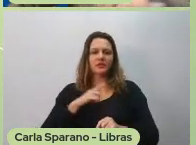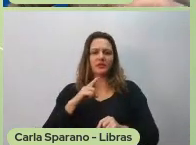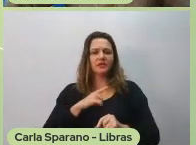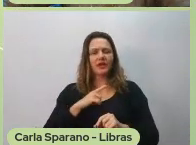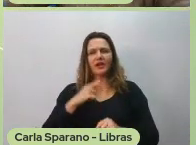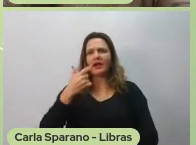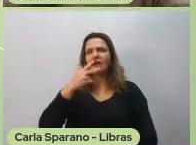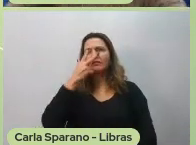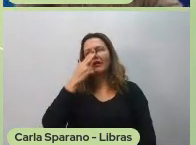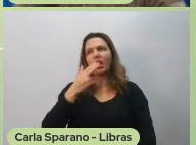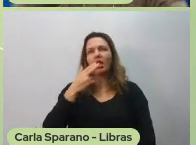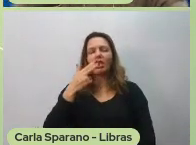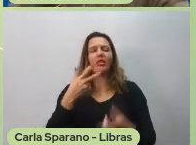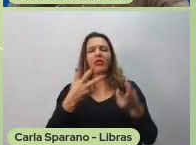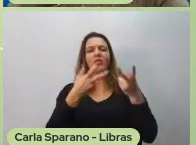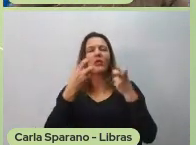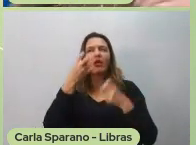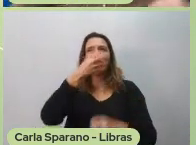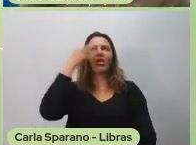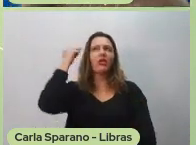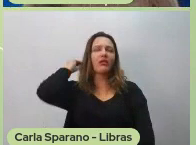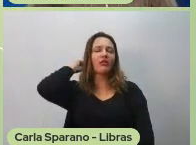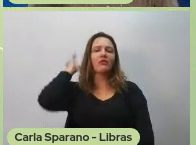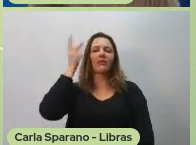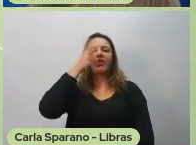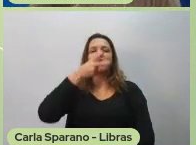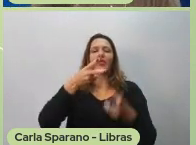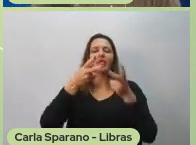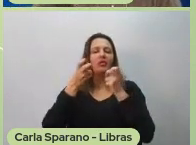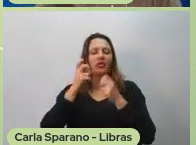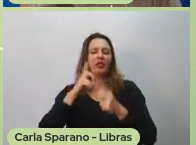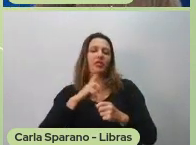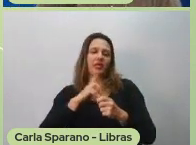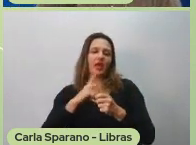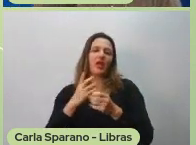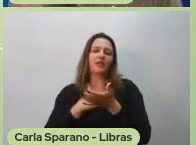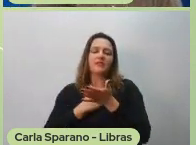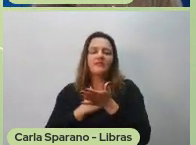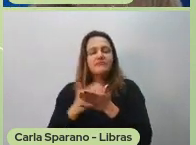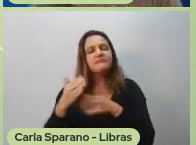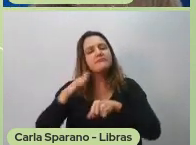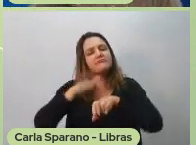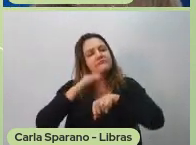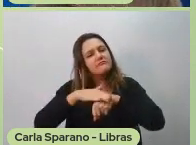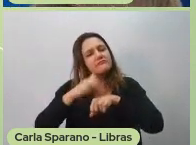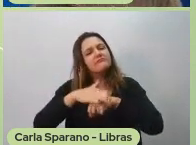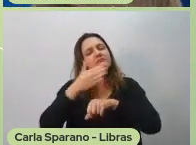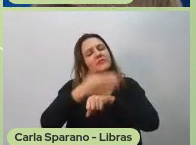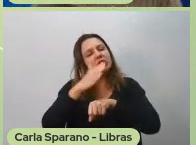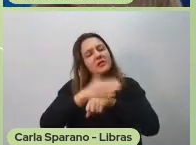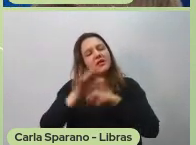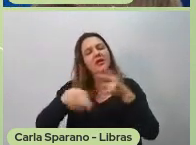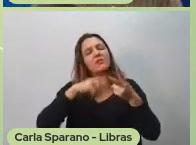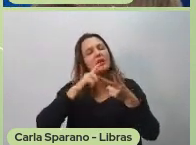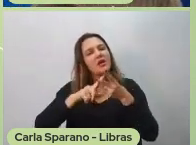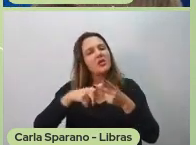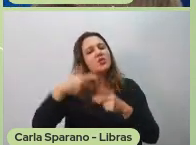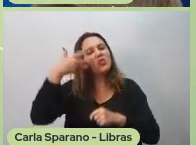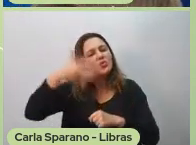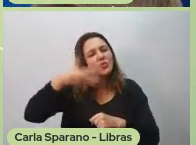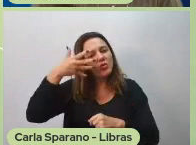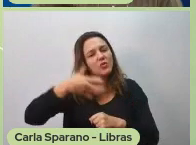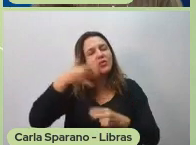que a Marise falou que é super importante, claro que a gente tem uma série de iniciativas de palestras, treinamentos online,